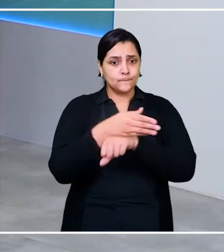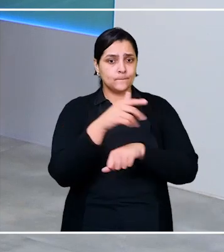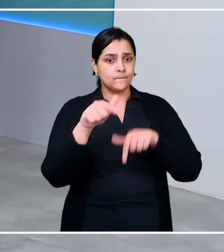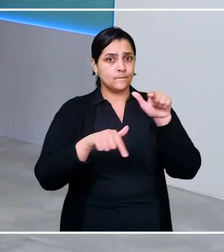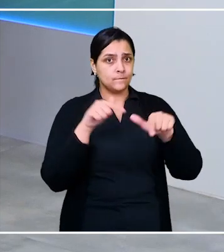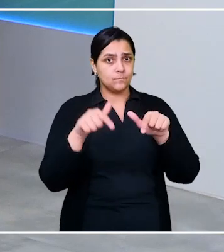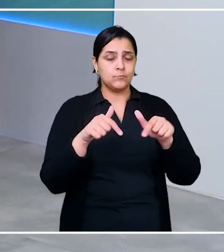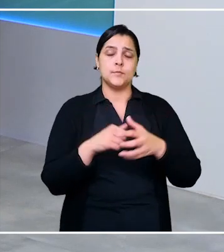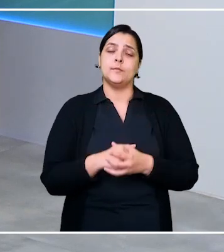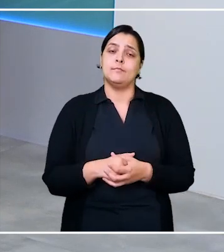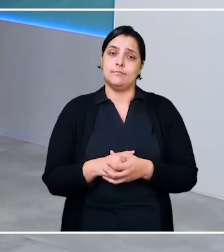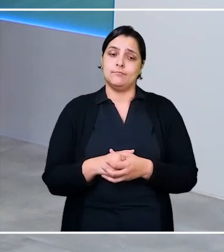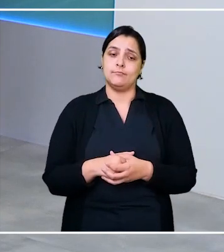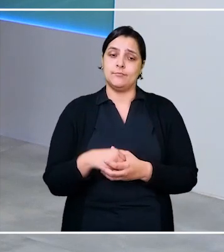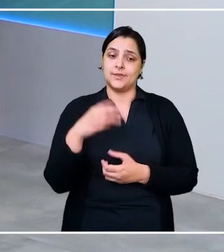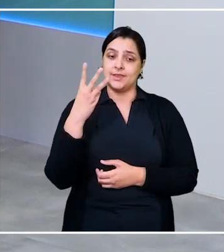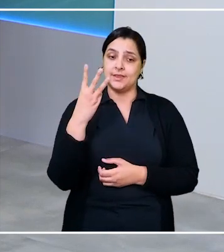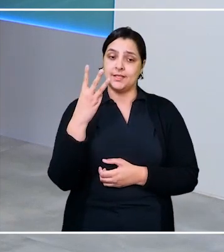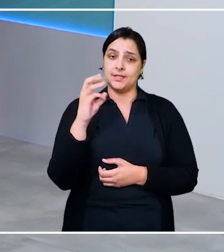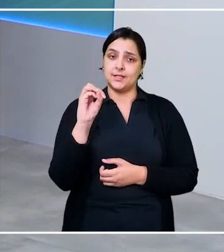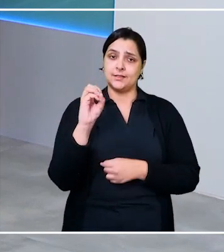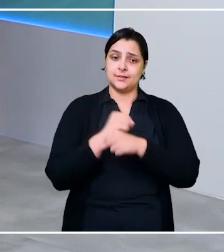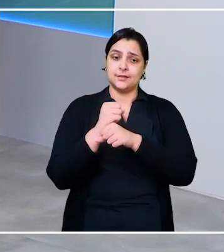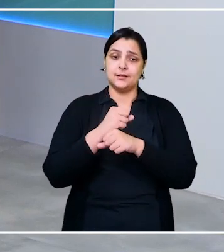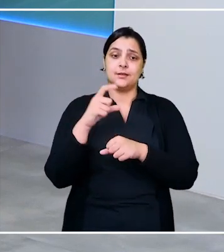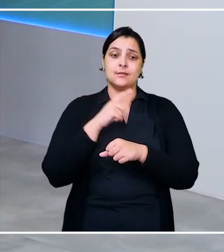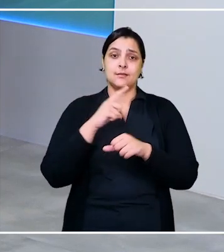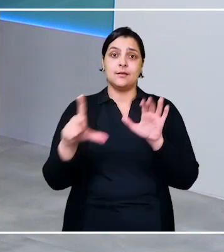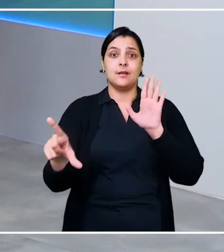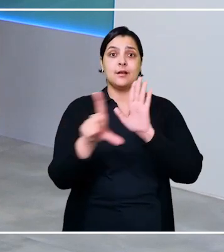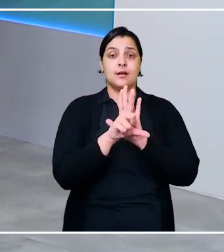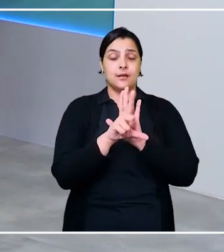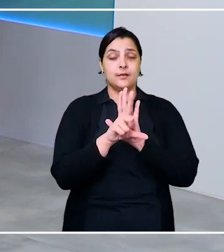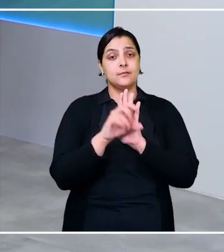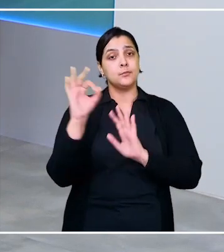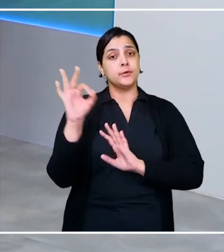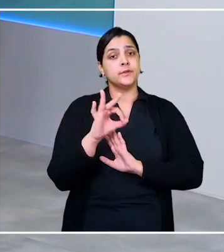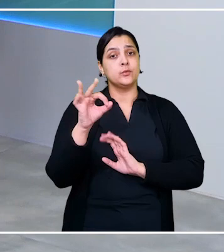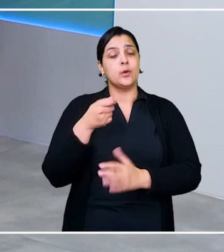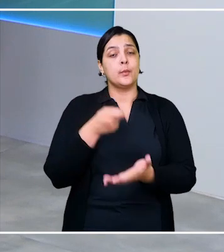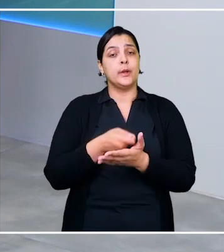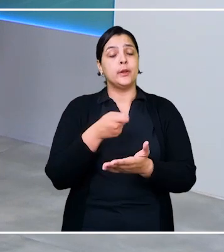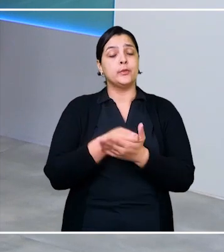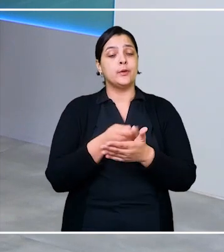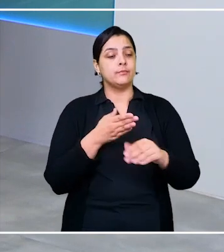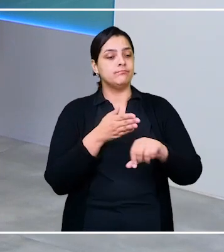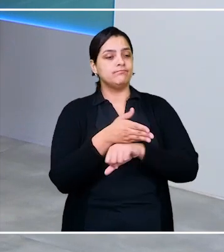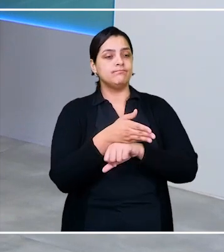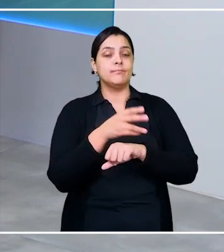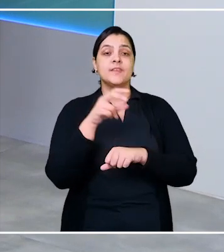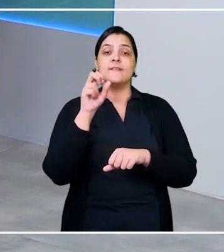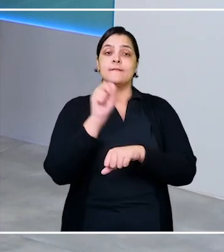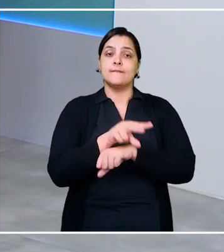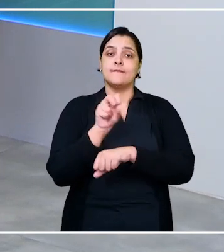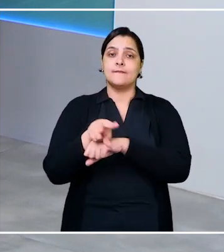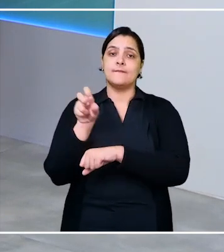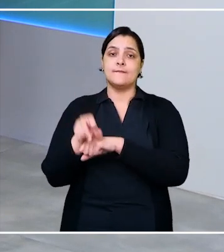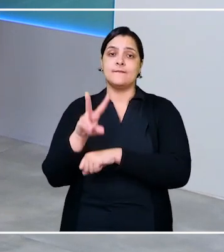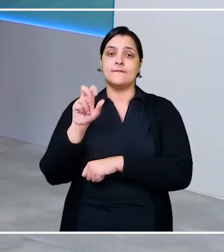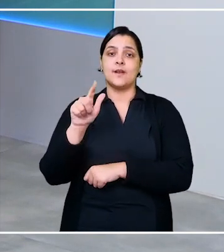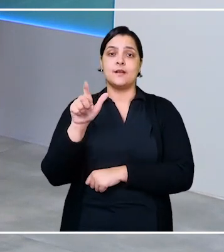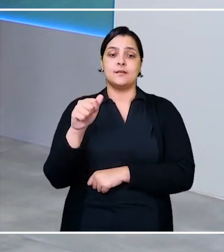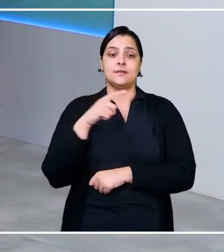acesso ao mercado de trabalho Anderson há mais de três décadas existe uma lei que prevê percentual obrigatório de vagas